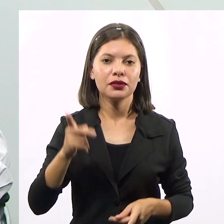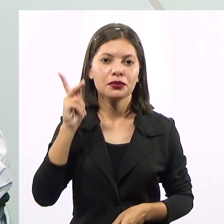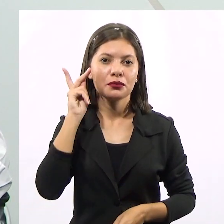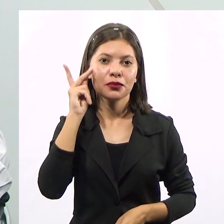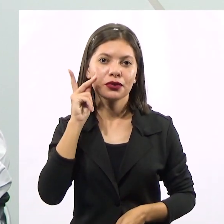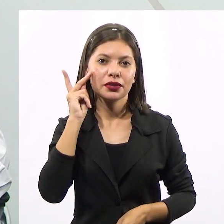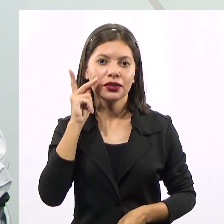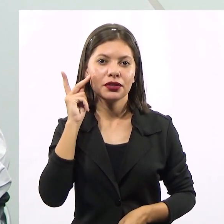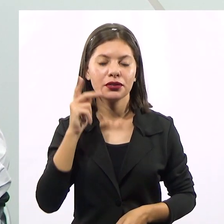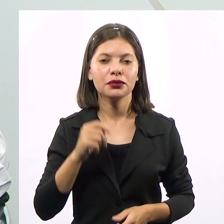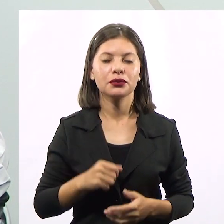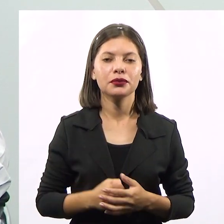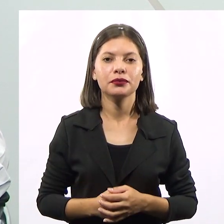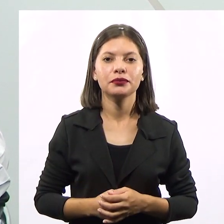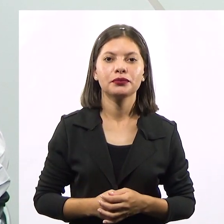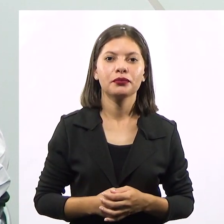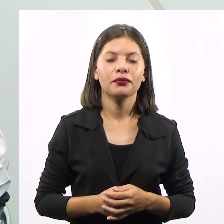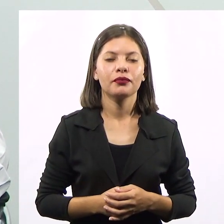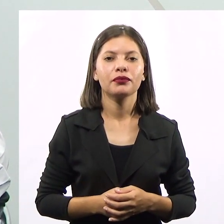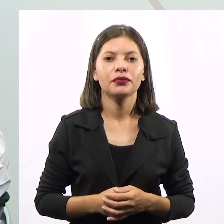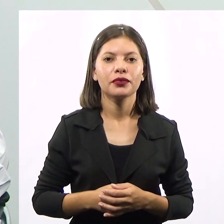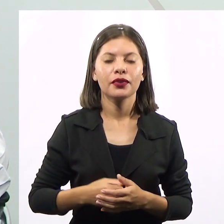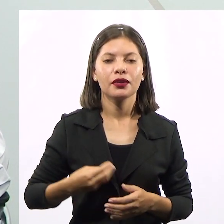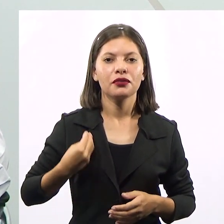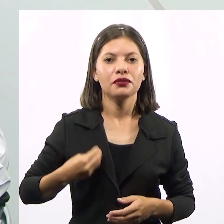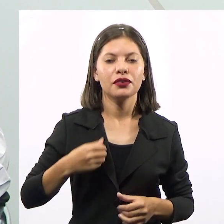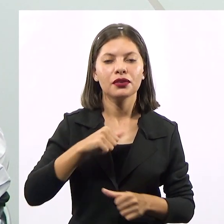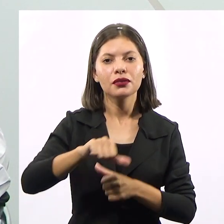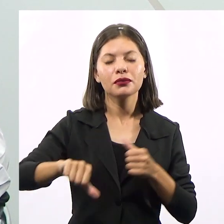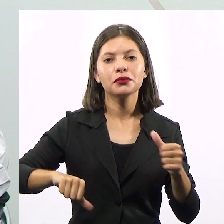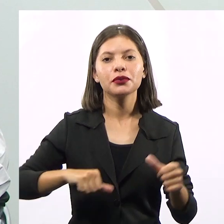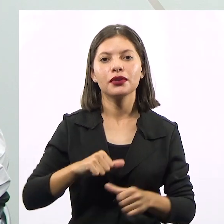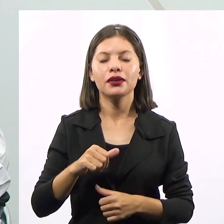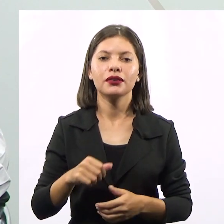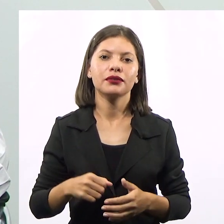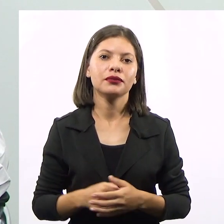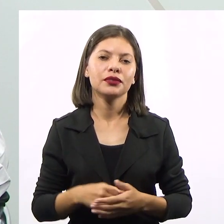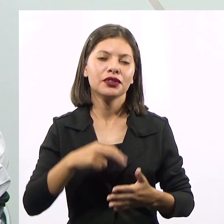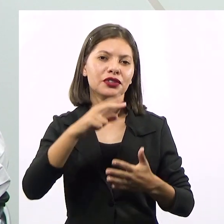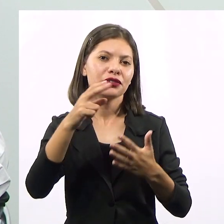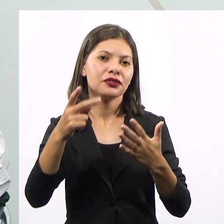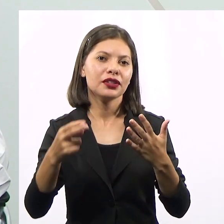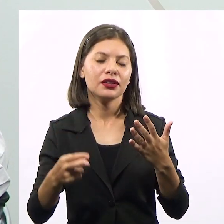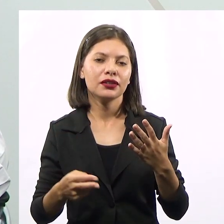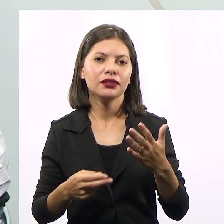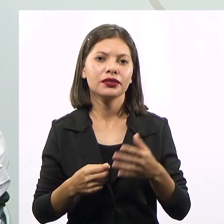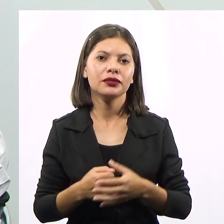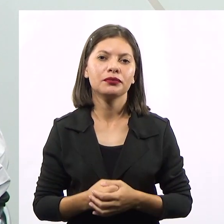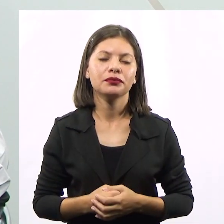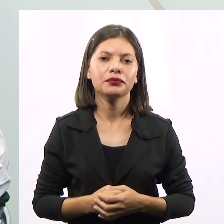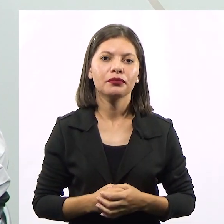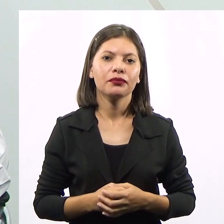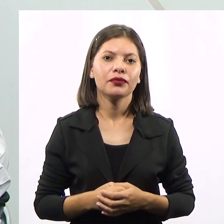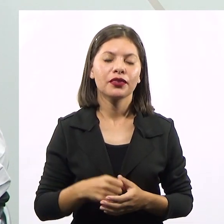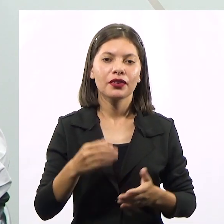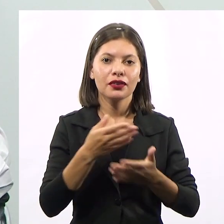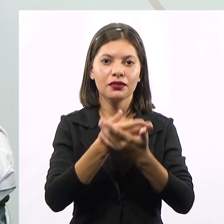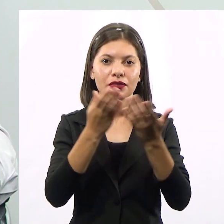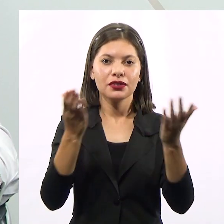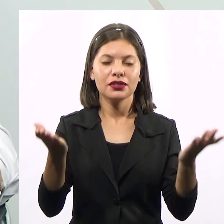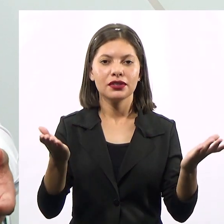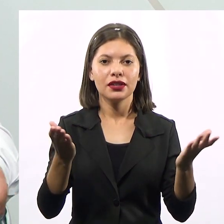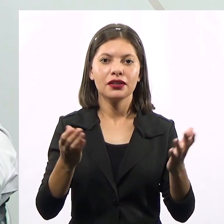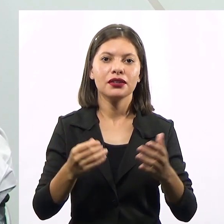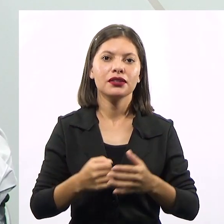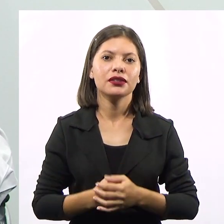projeto político para mudar a realidade da vida das pessoas como um todo, de uma sociedade inteira.